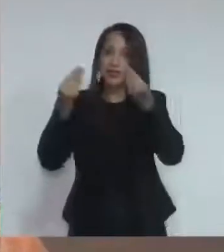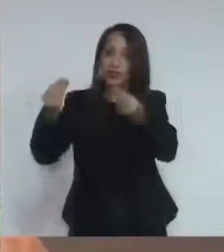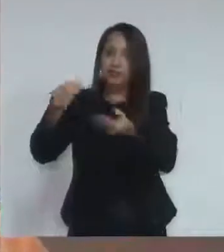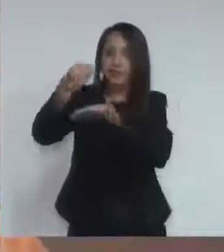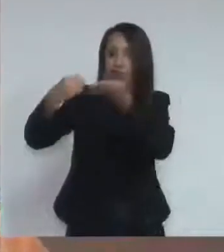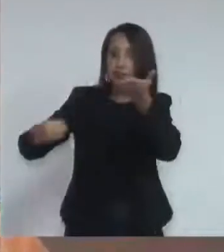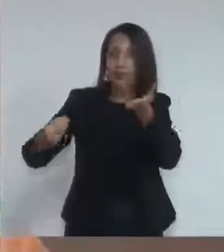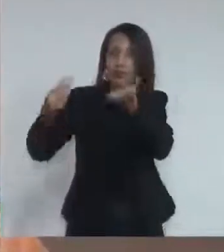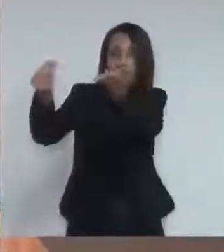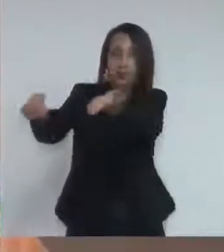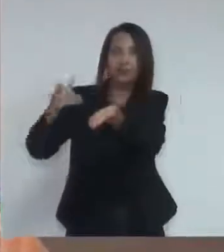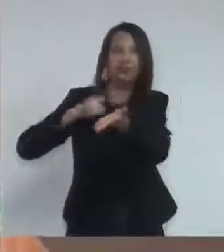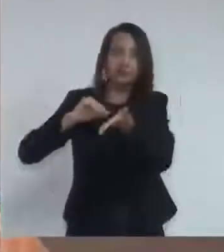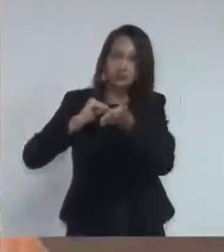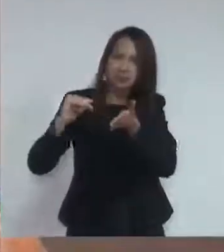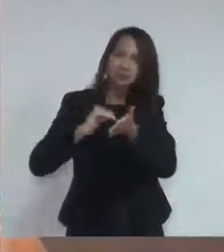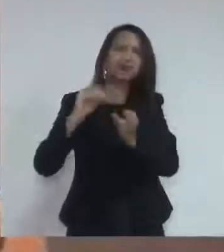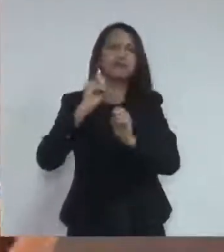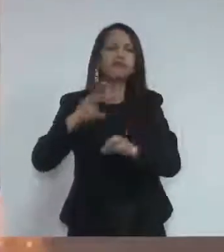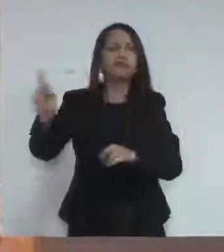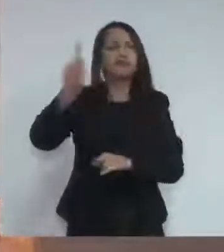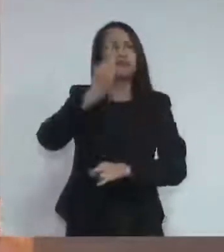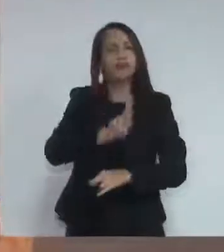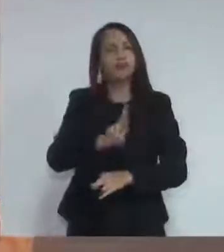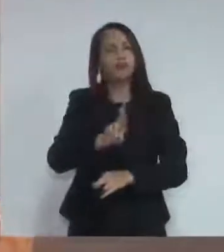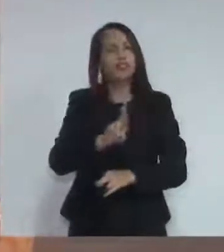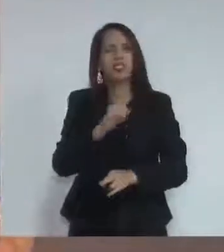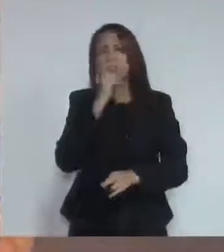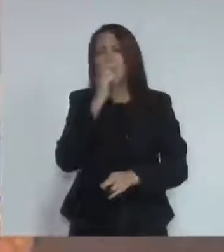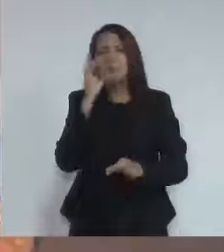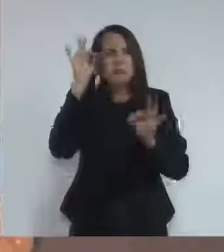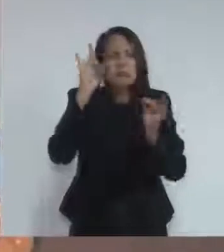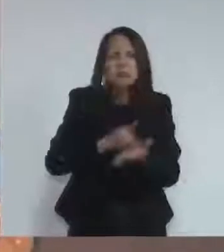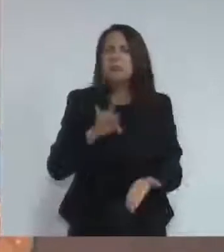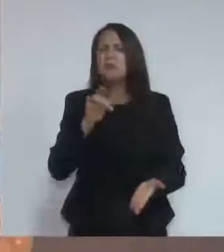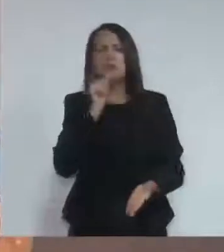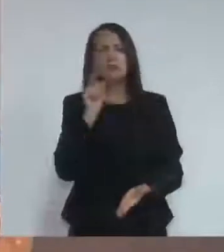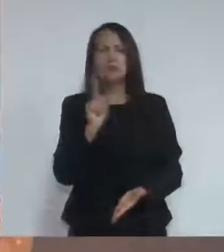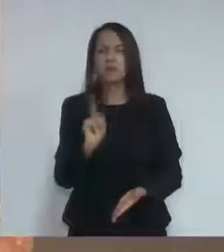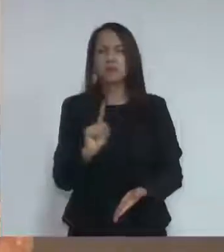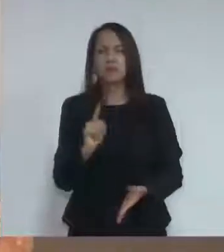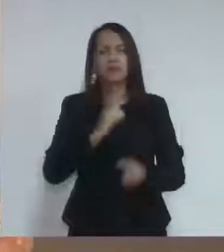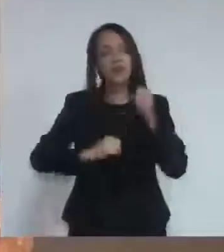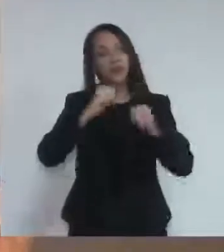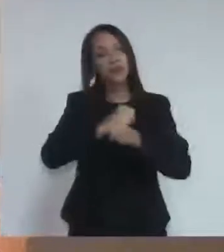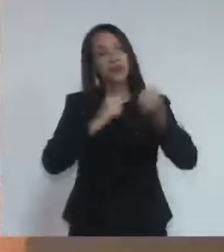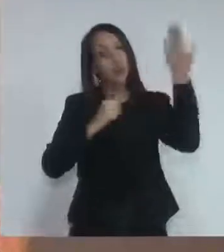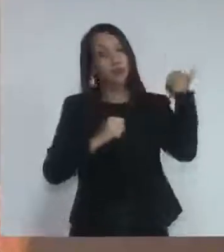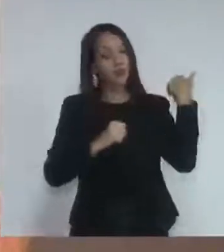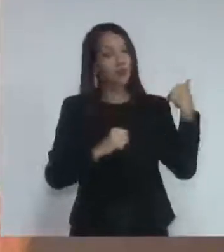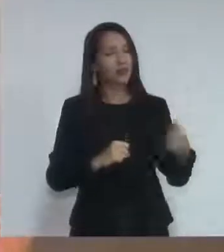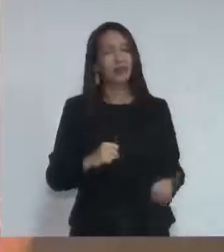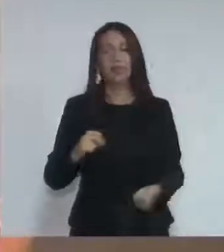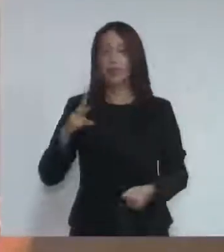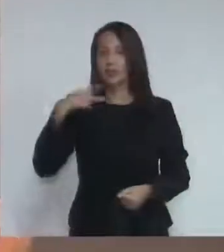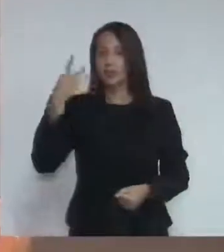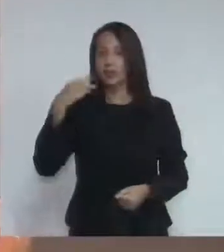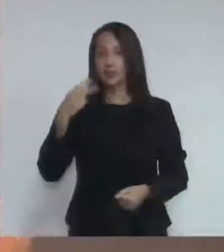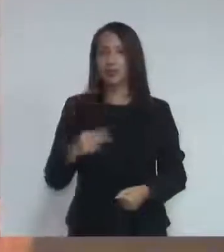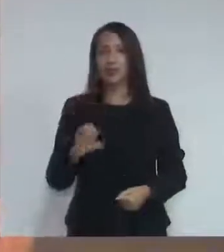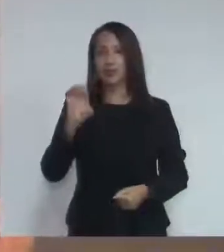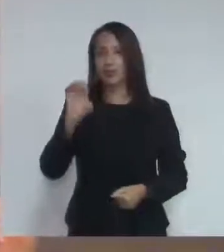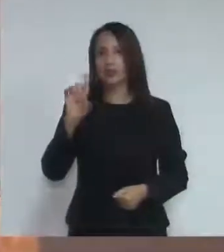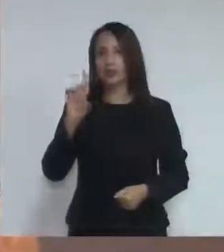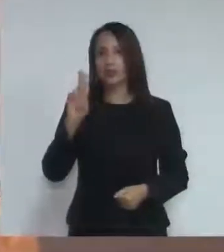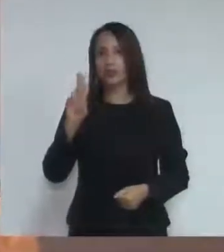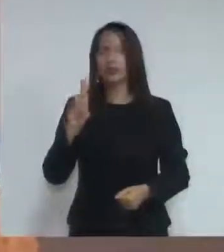de Educação dá sempre uma resposta evasiva. No ano passado, o vereador dessa casa, Edu Gelmi, protocolou